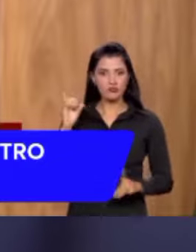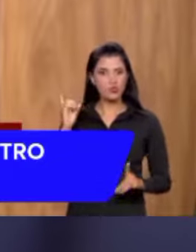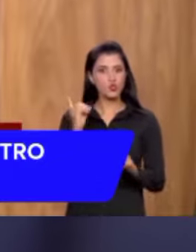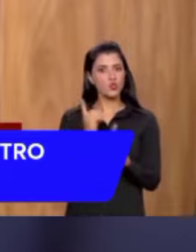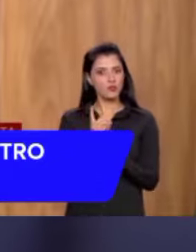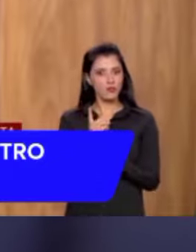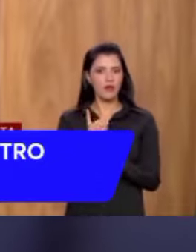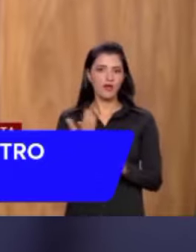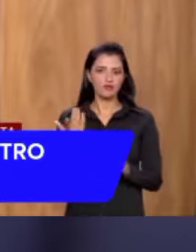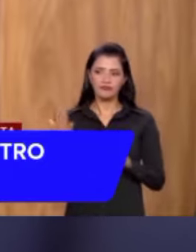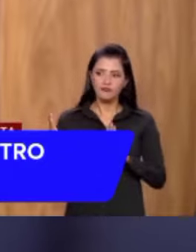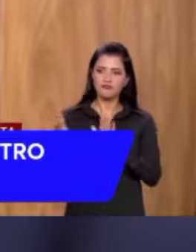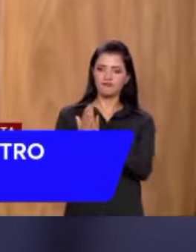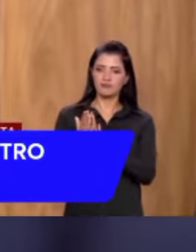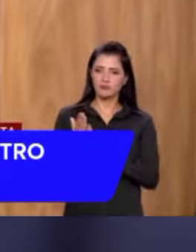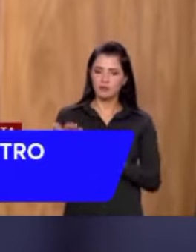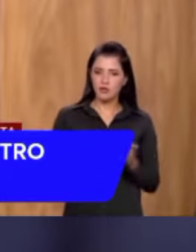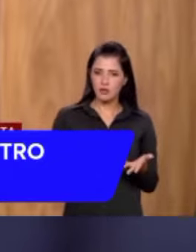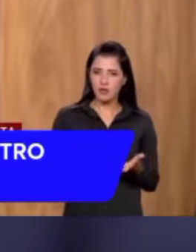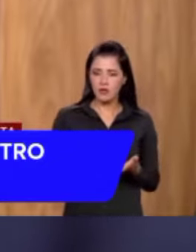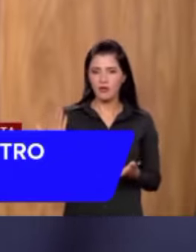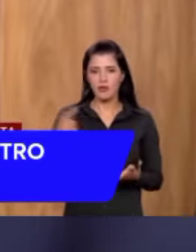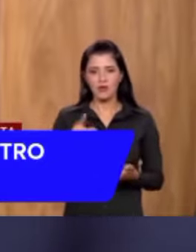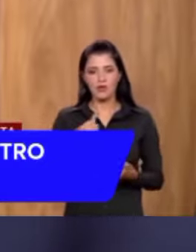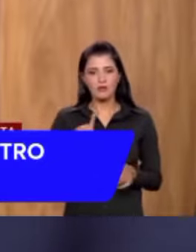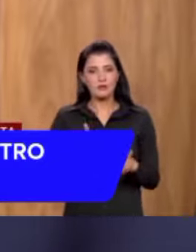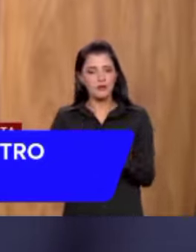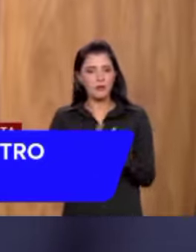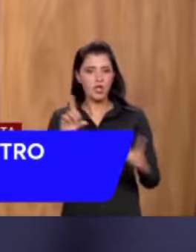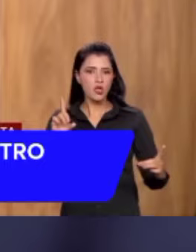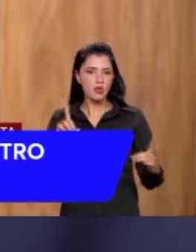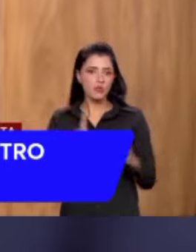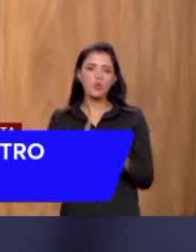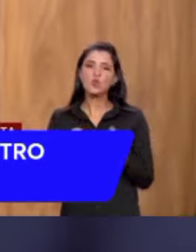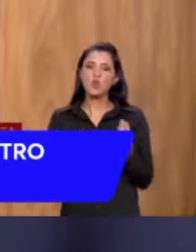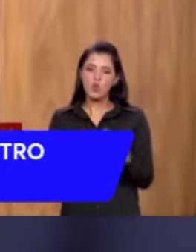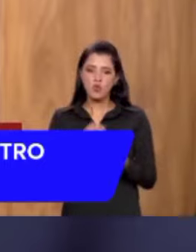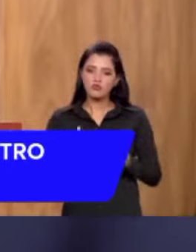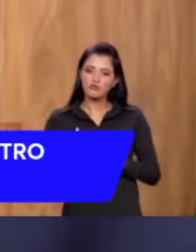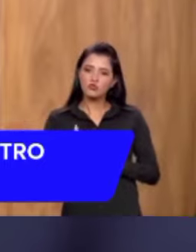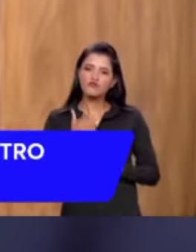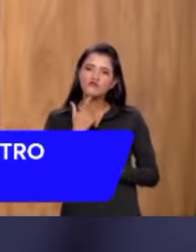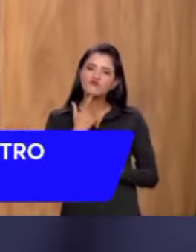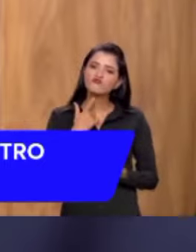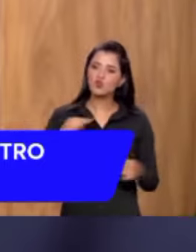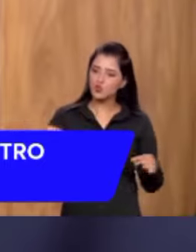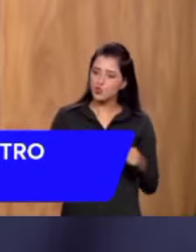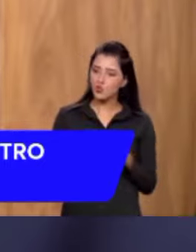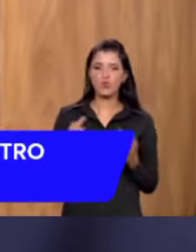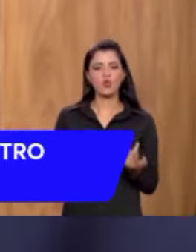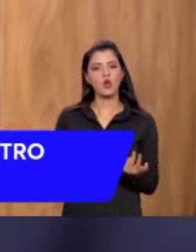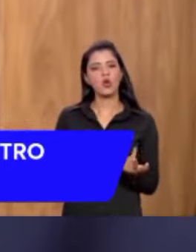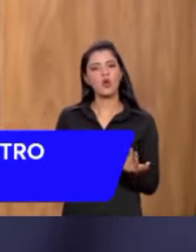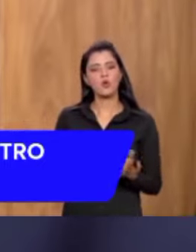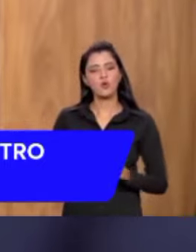encontravam cara a cara e se comum, encontravam a partir de uma vontade comum de